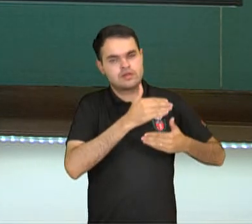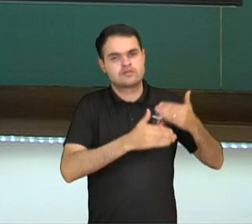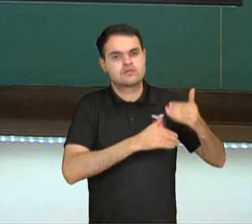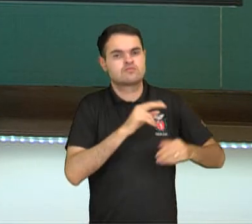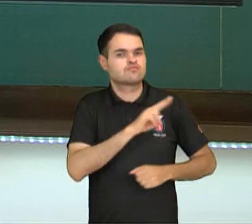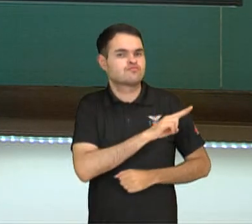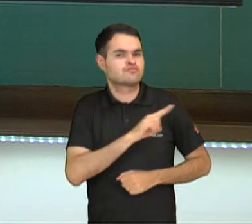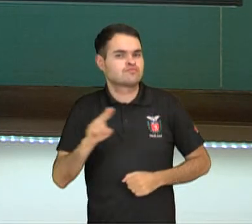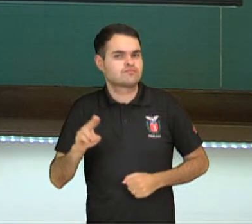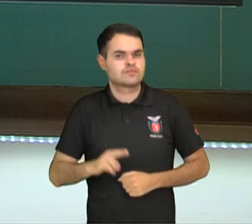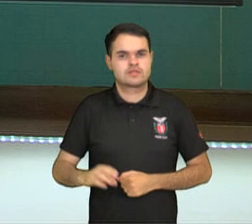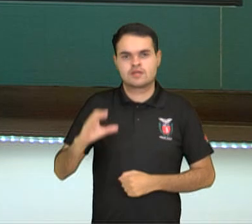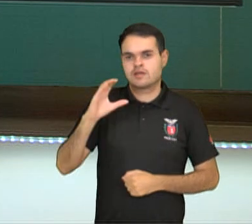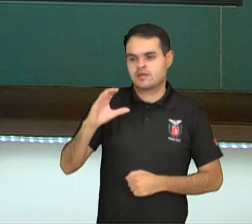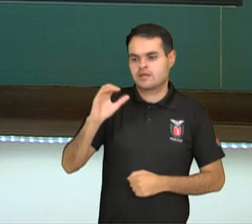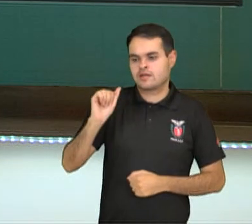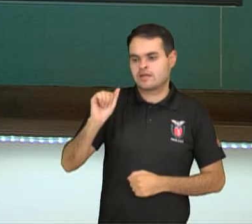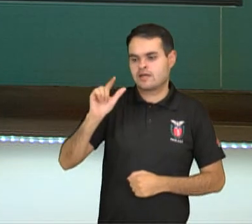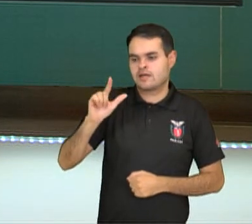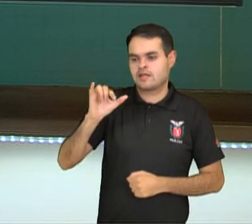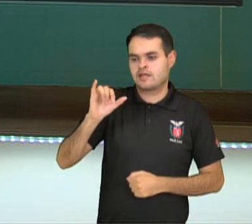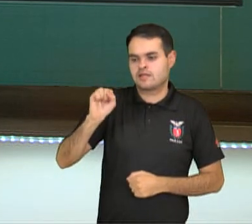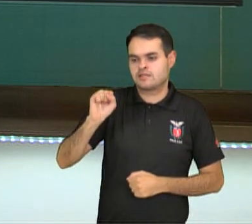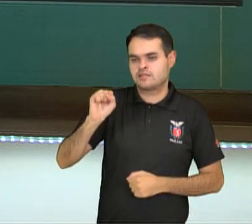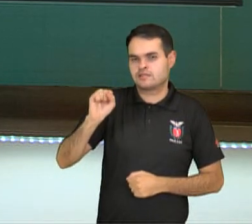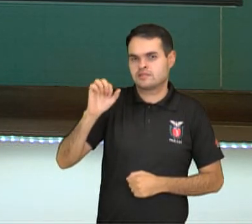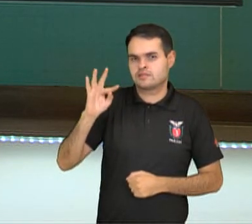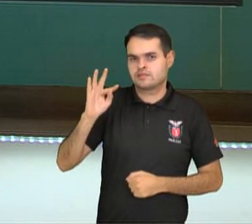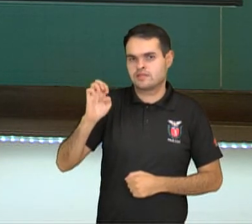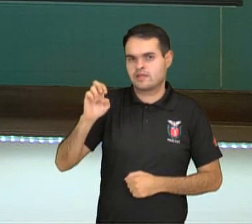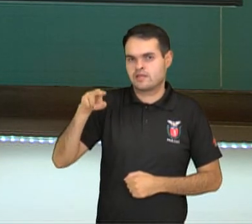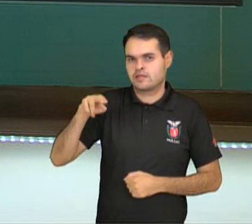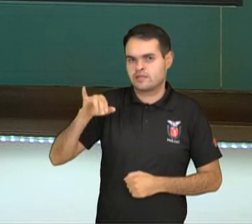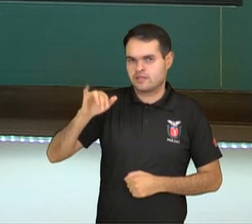exercícios chamado calistenia. É